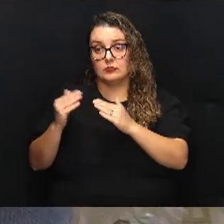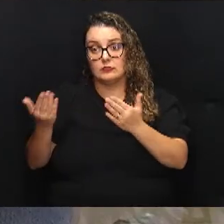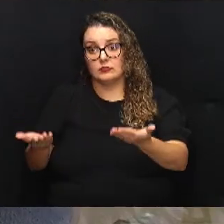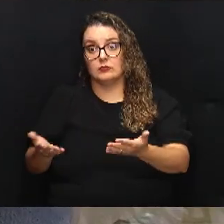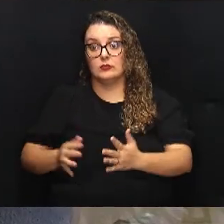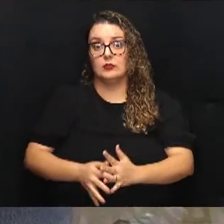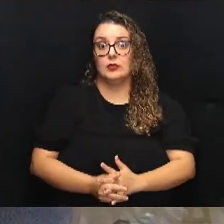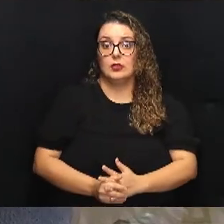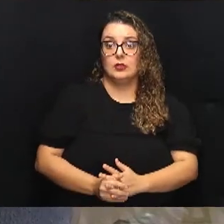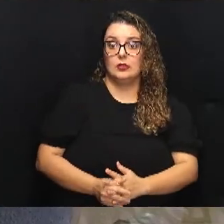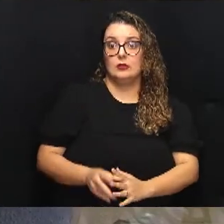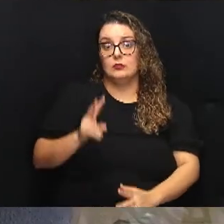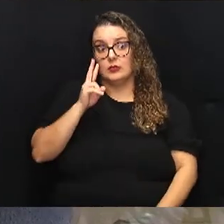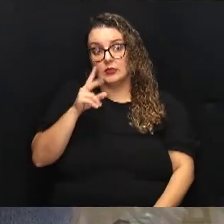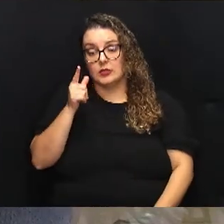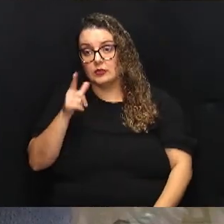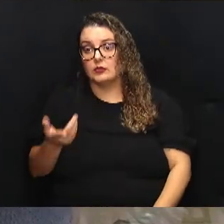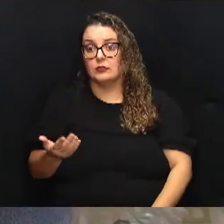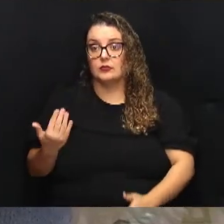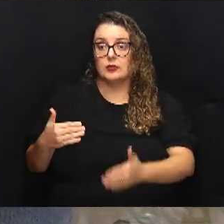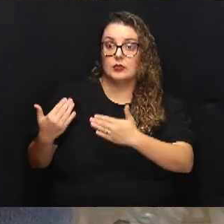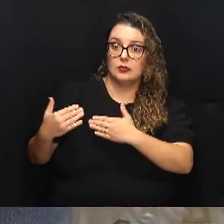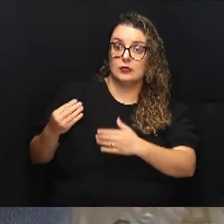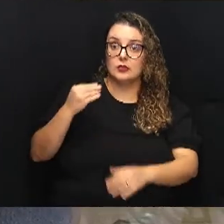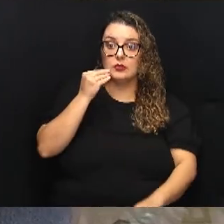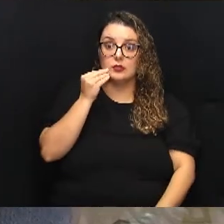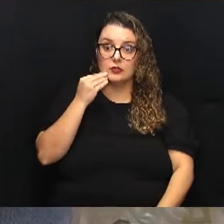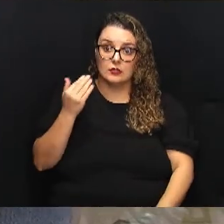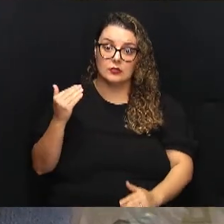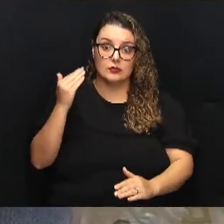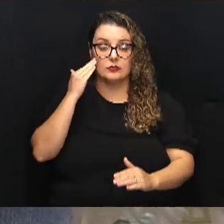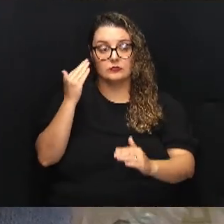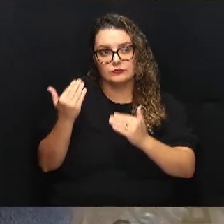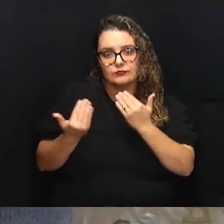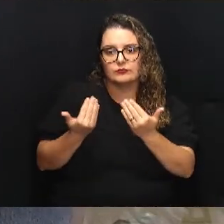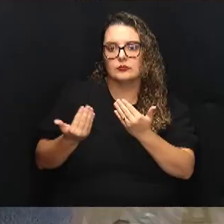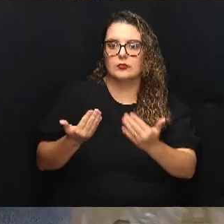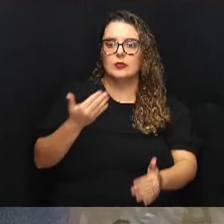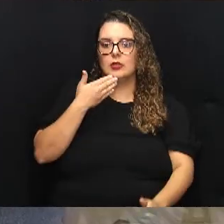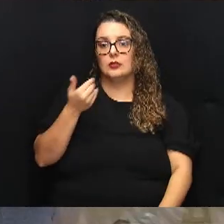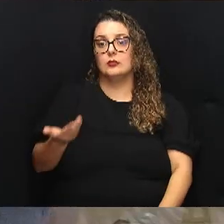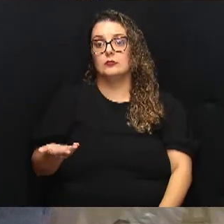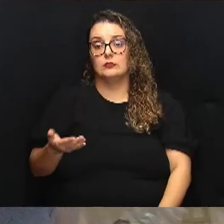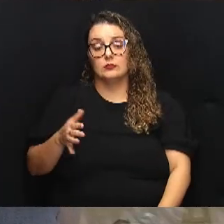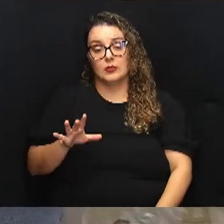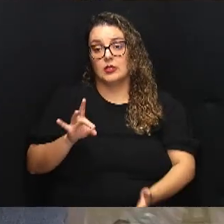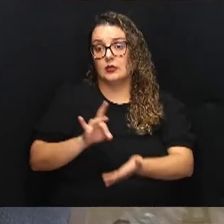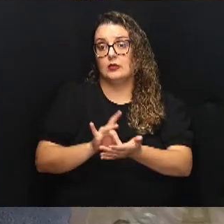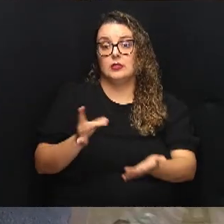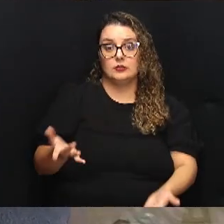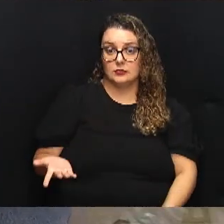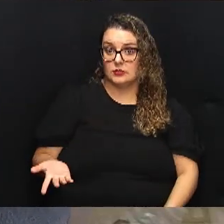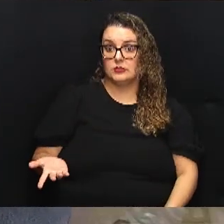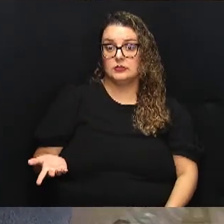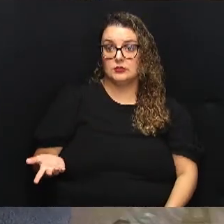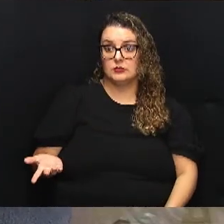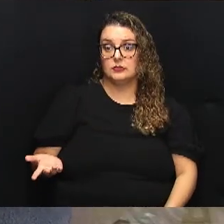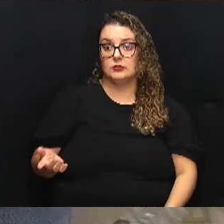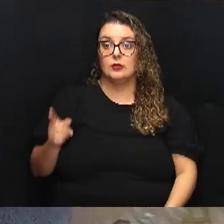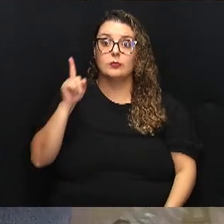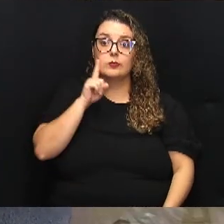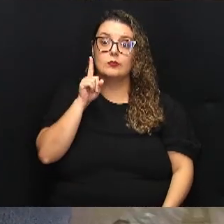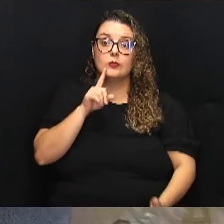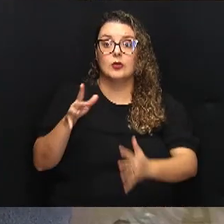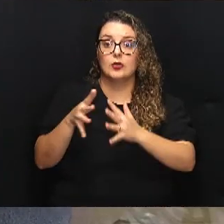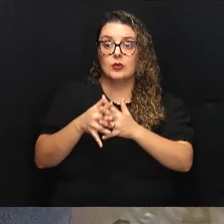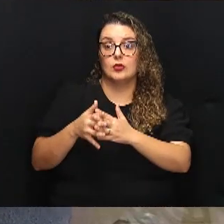ver se consegue ou voltar atrás ou tentar entender um pouco isso melhor. Mas a verdade é que os Estados Unidos